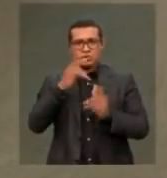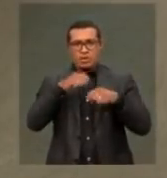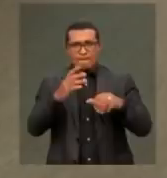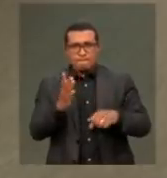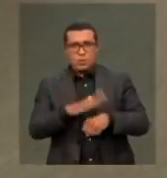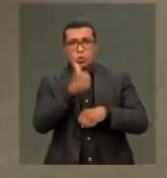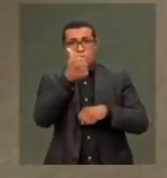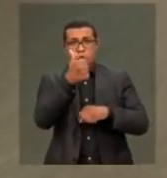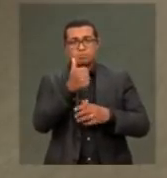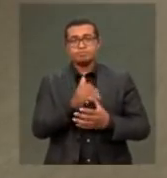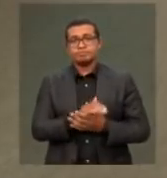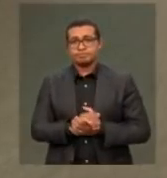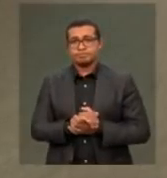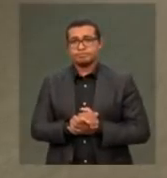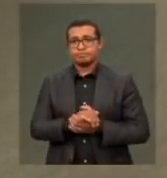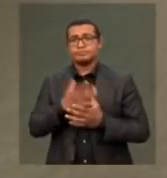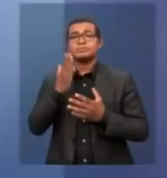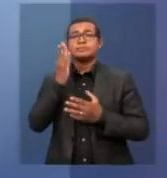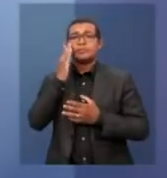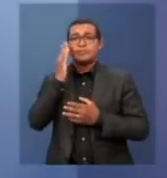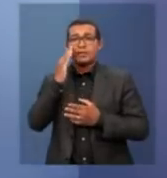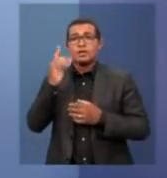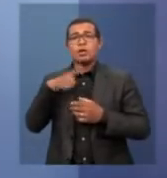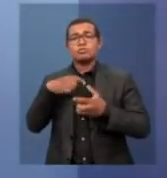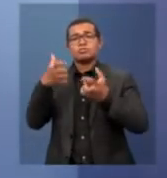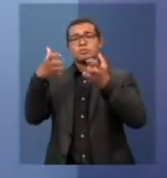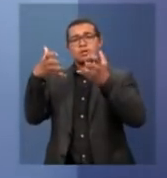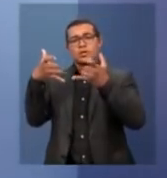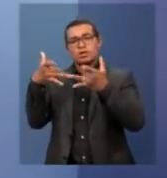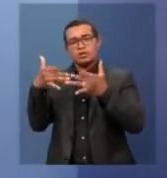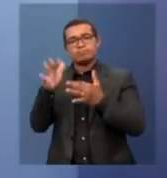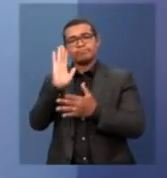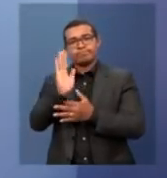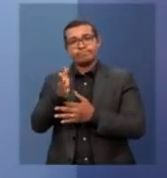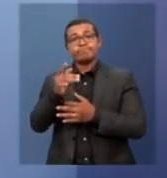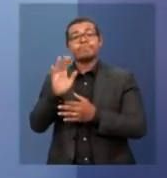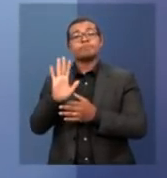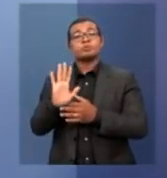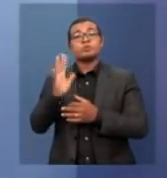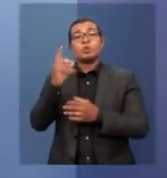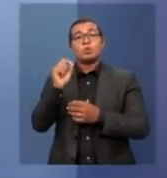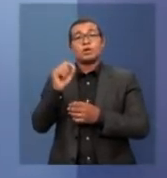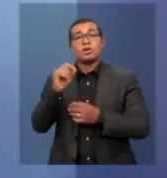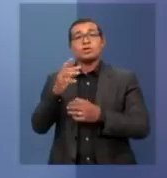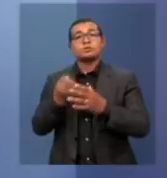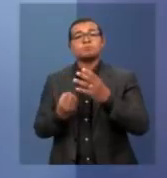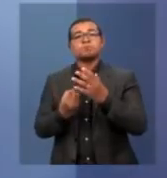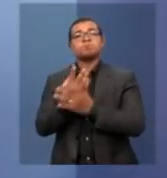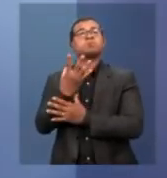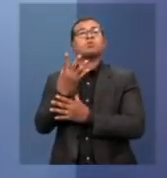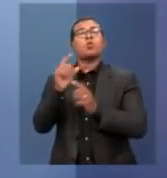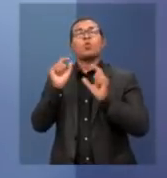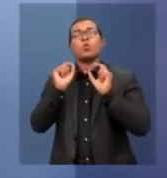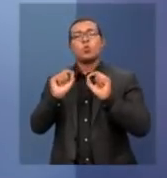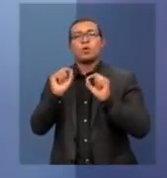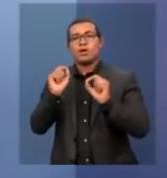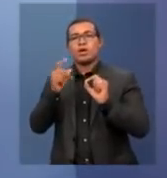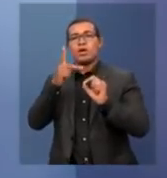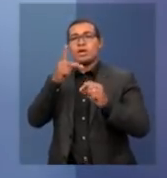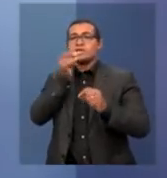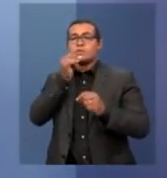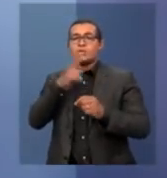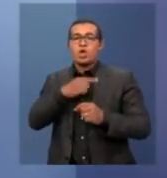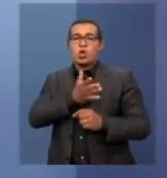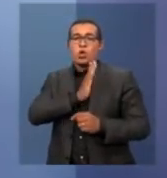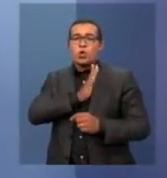além do serviço que nós já relatamos aqui nós abrimos ainda serviços de cirurgias